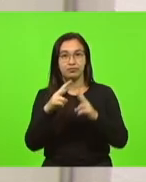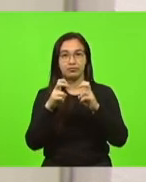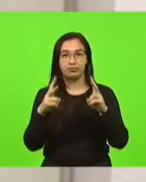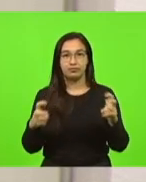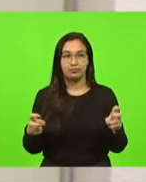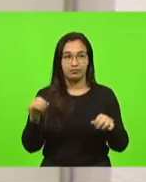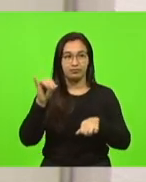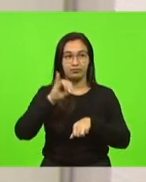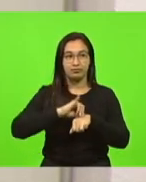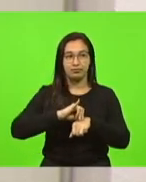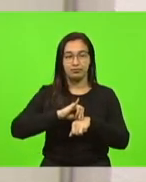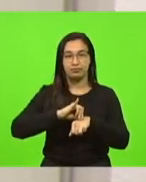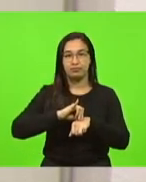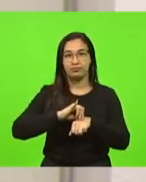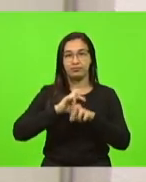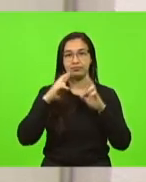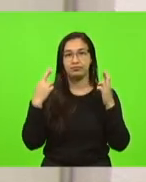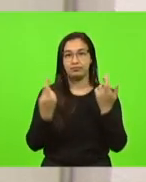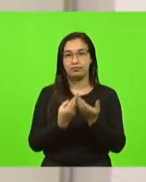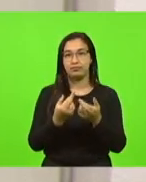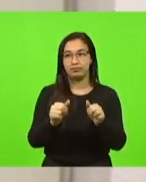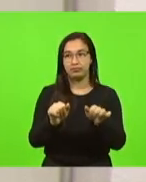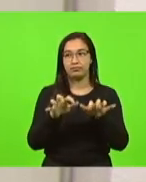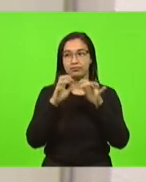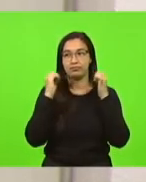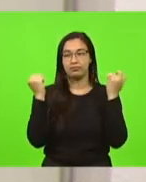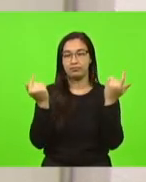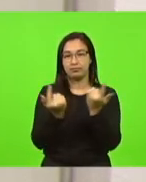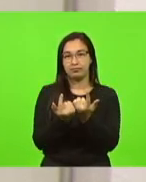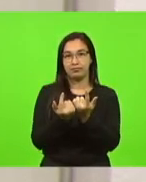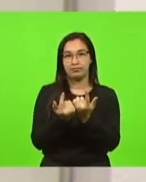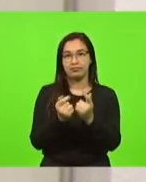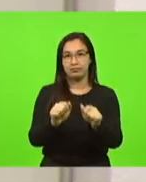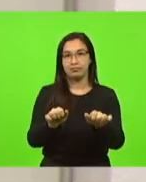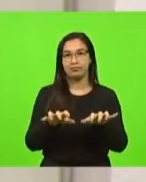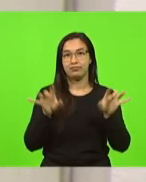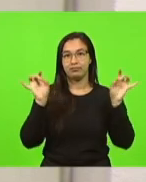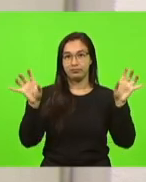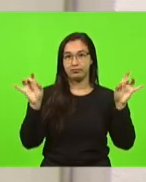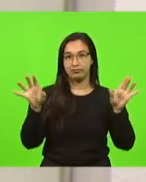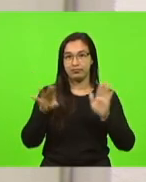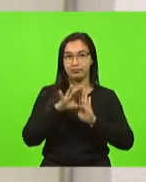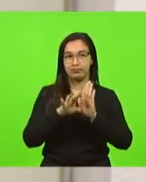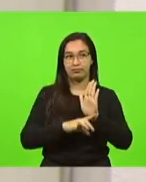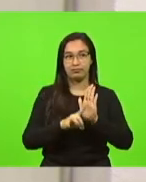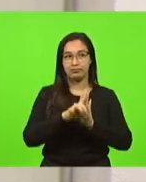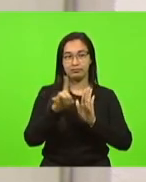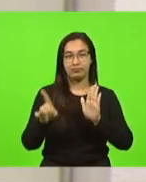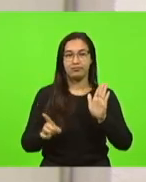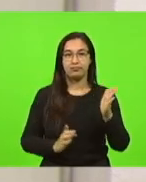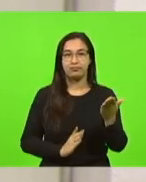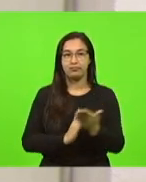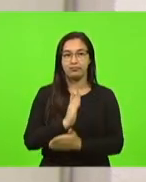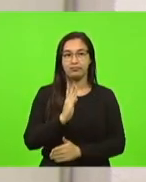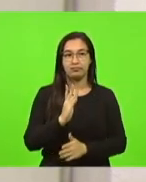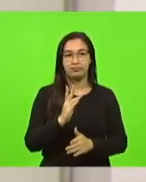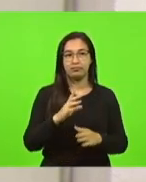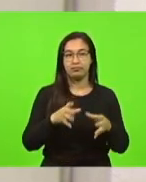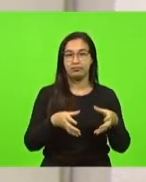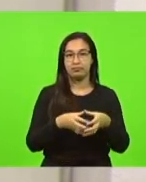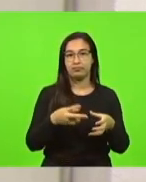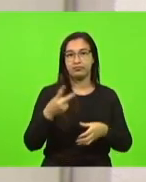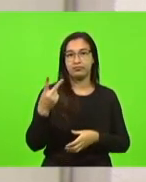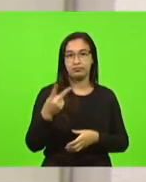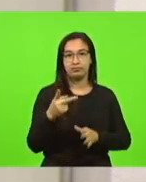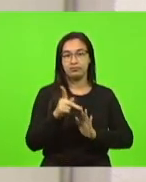Florianópolis, reuniu-se a Assembleia Legislativa em sessão extraordinária. Ordem do dia. Foi aprovado em segundo turno pelo processo